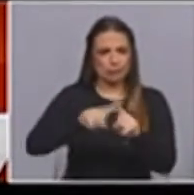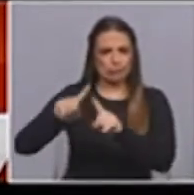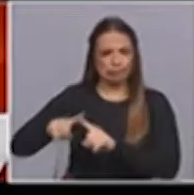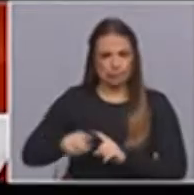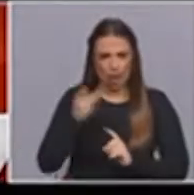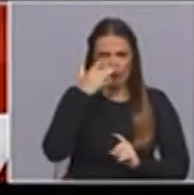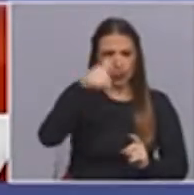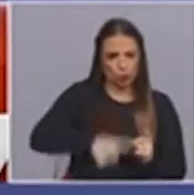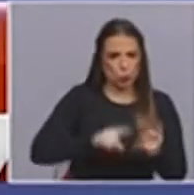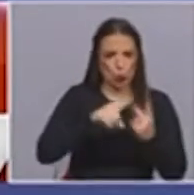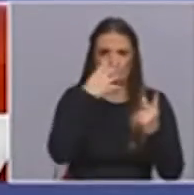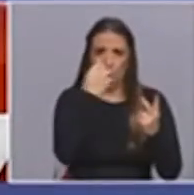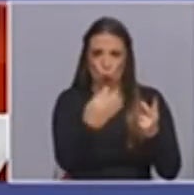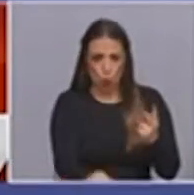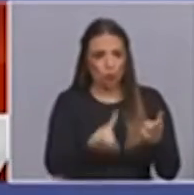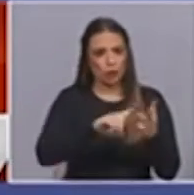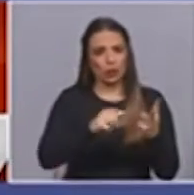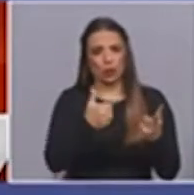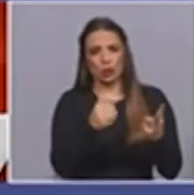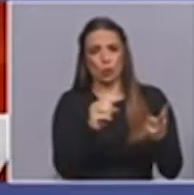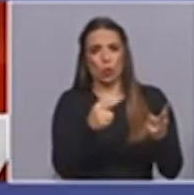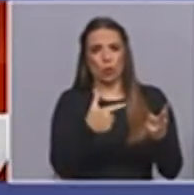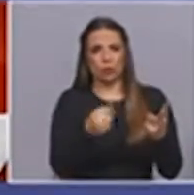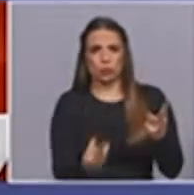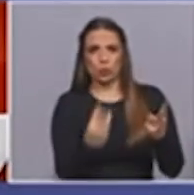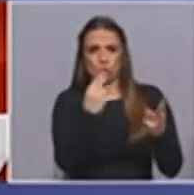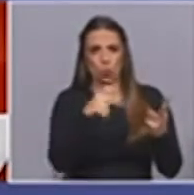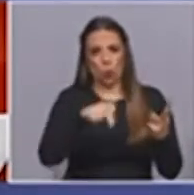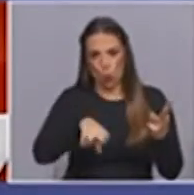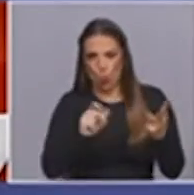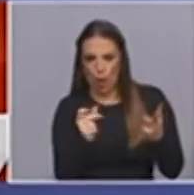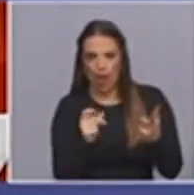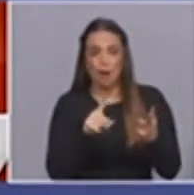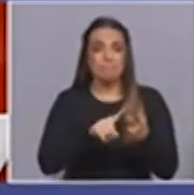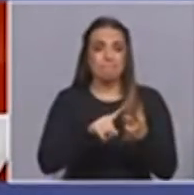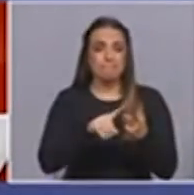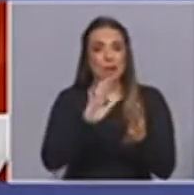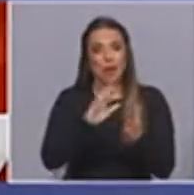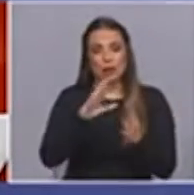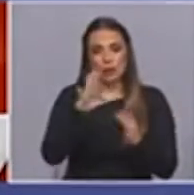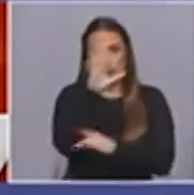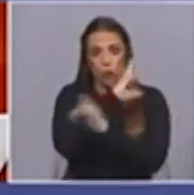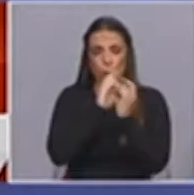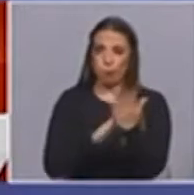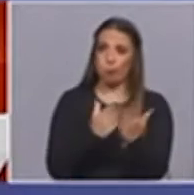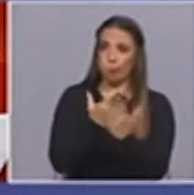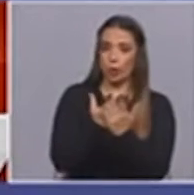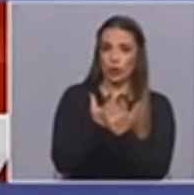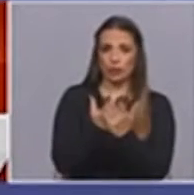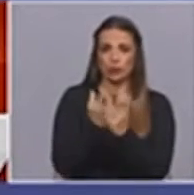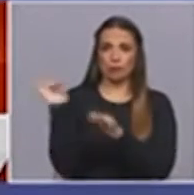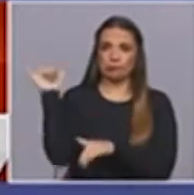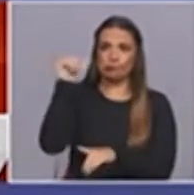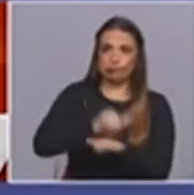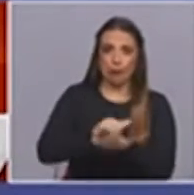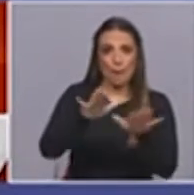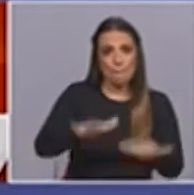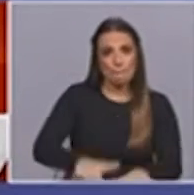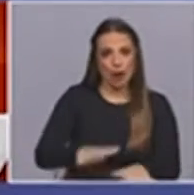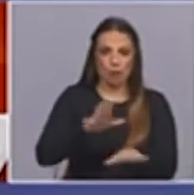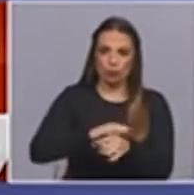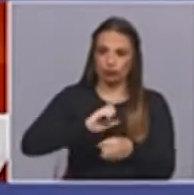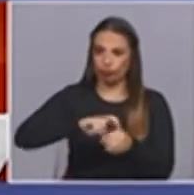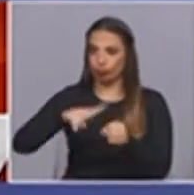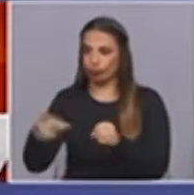África the food on que a União Europeia vai propor a suspensão dos voos com origem na África austral devido a nova variante no